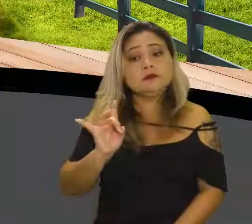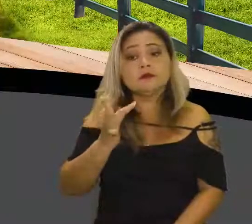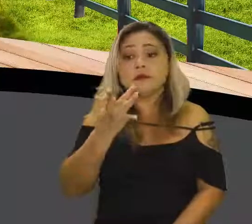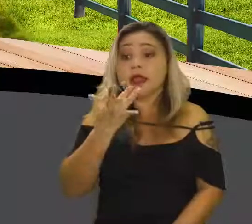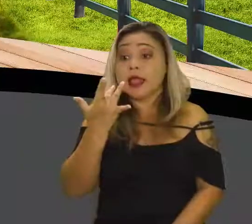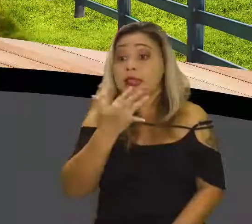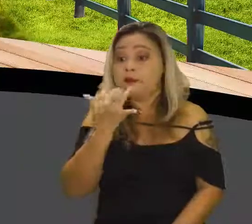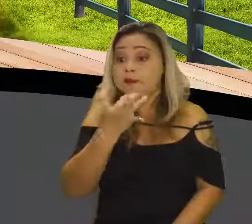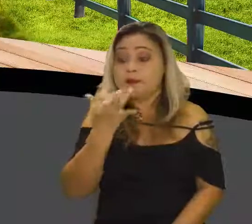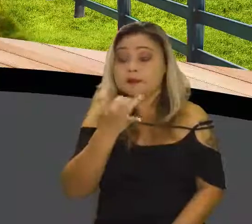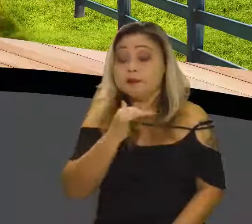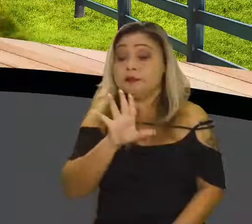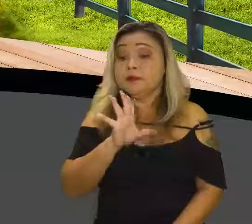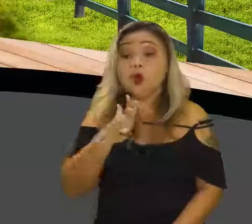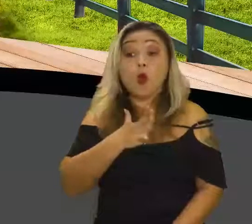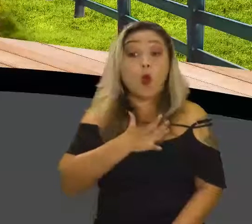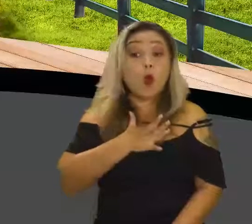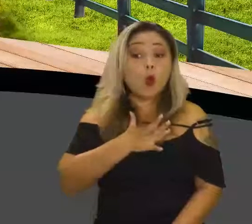Palatabilidade.